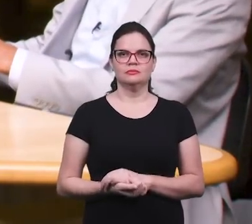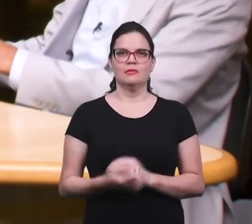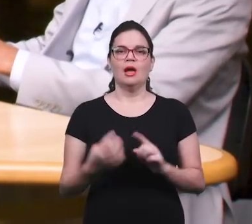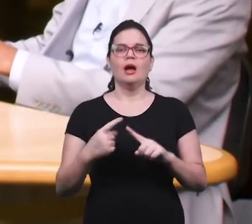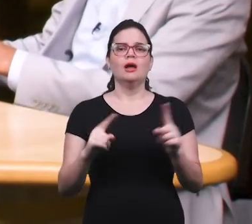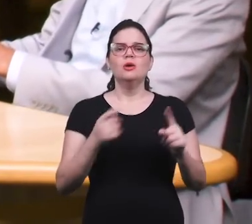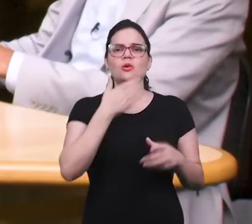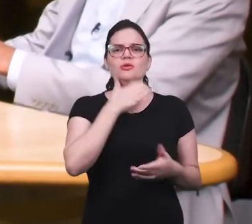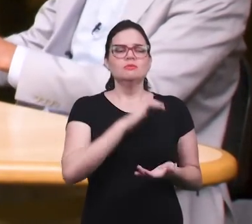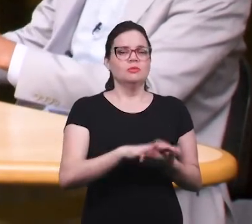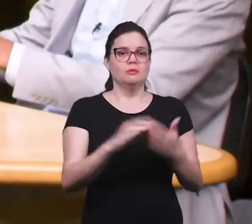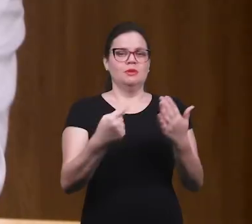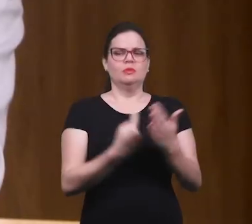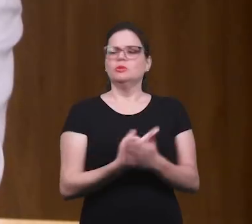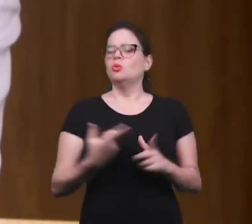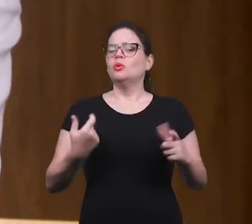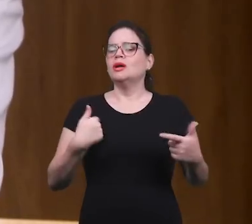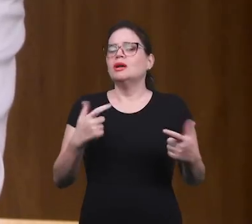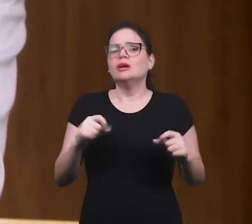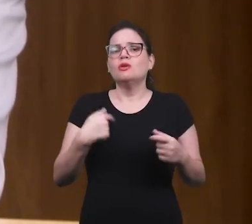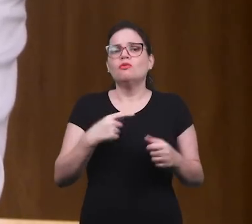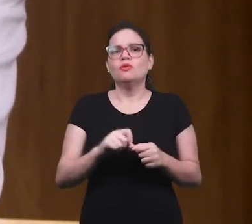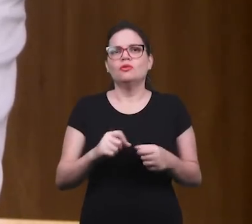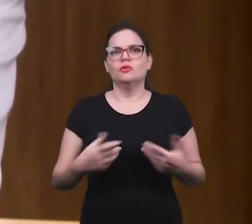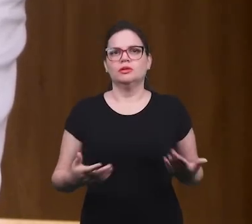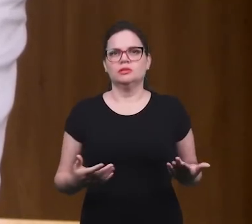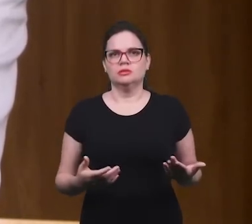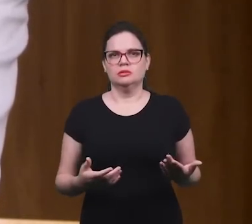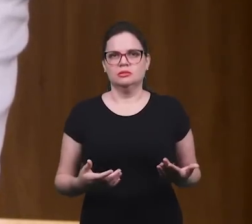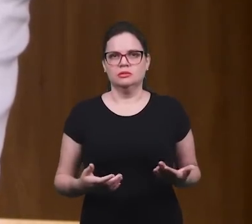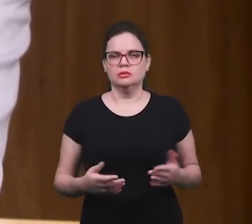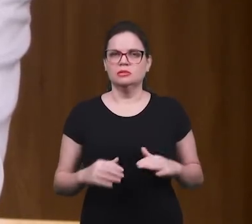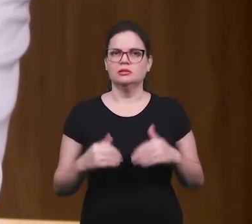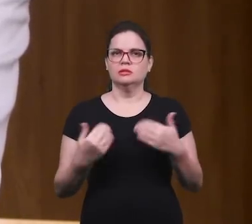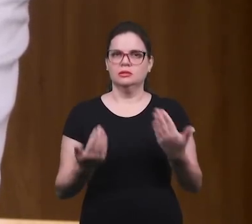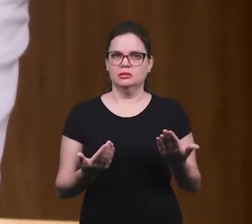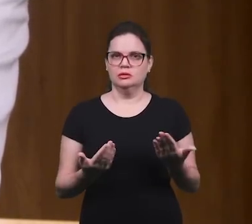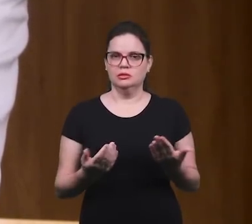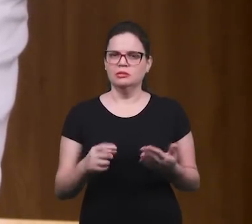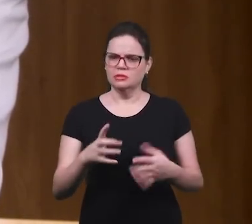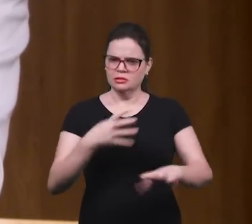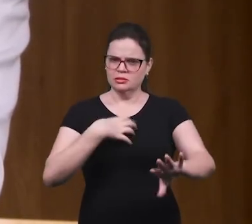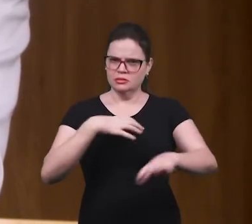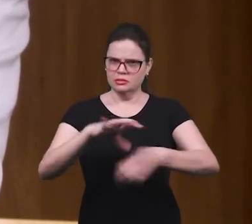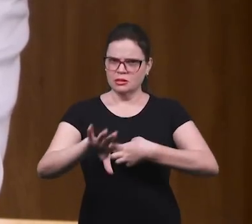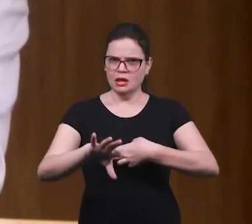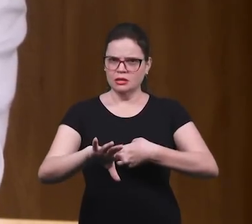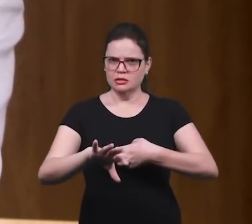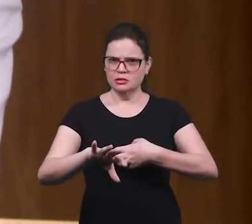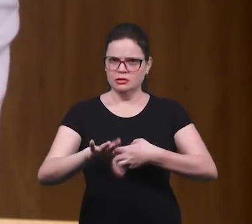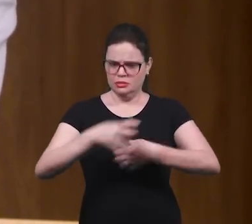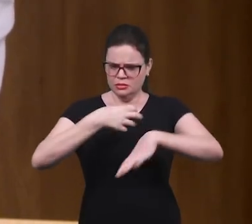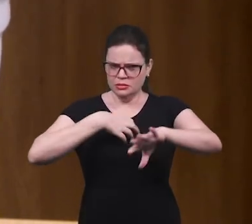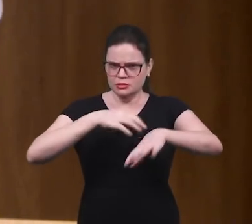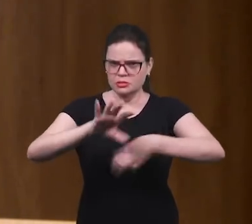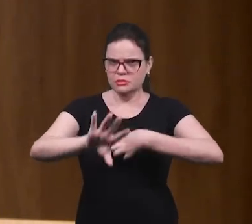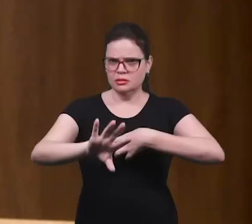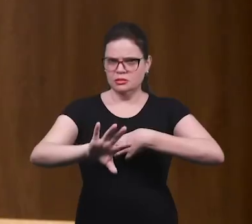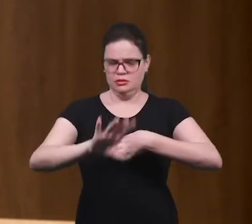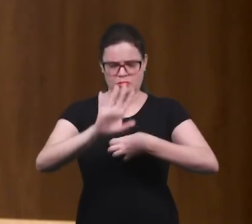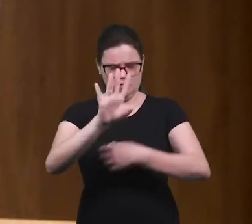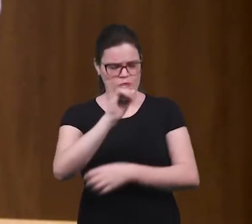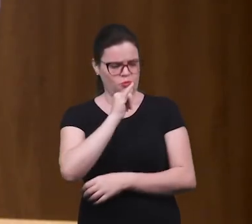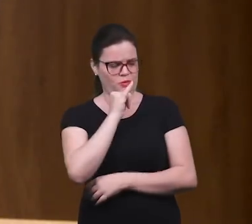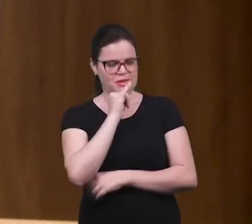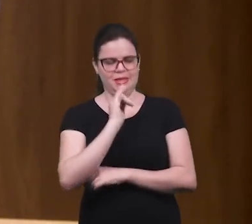então, pastor? Ceda ao texto. Aceite o texto. Quer ver um exemplo prático, bem prático